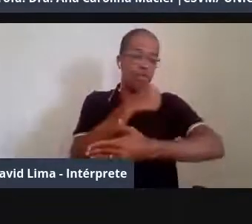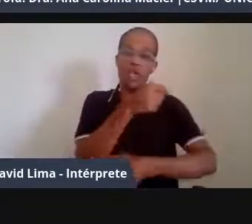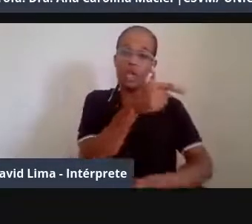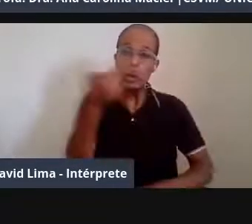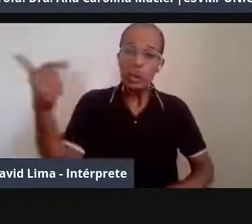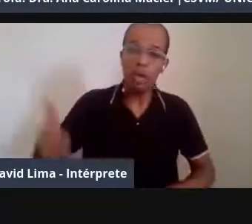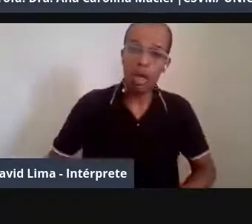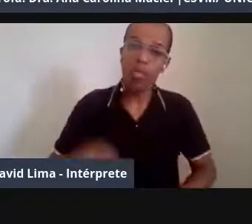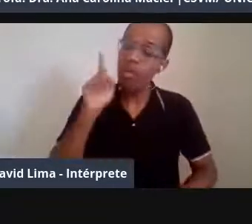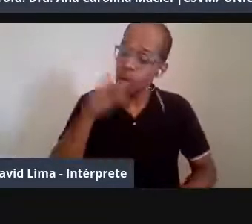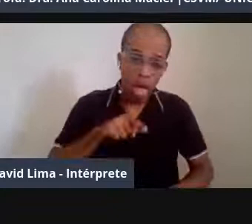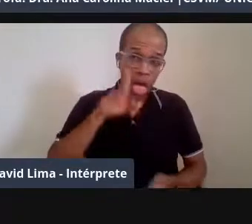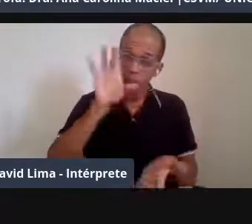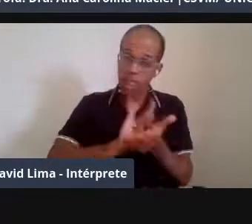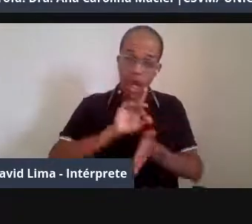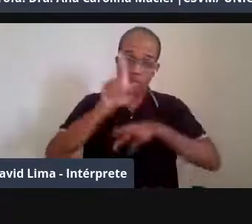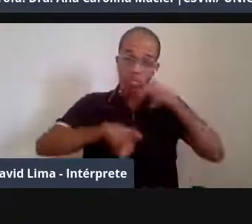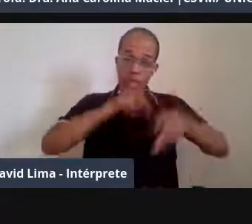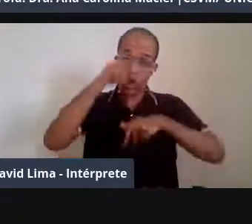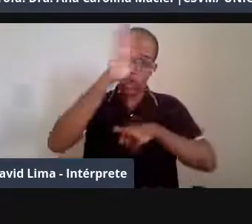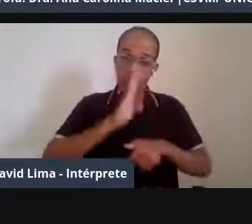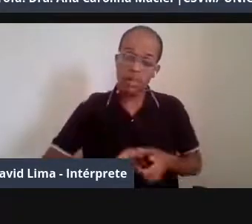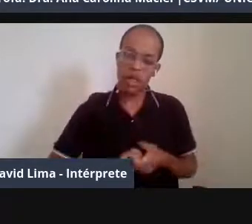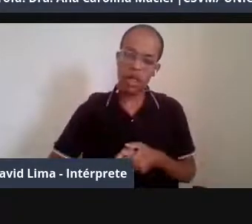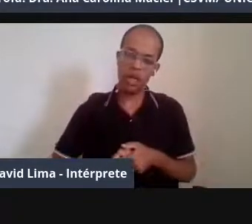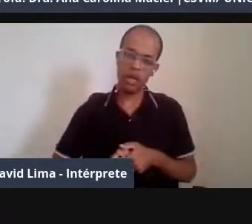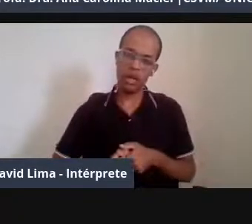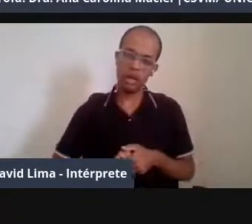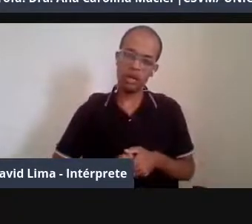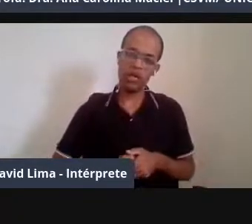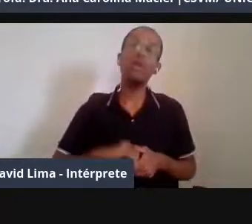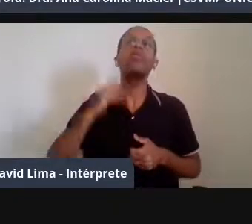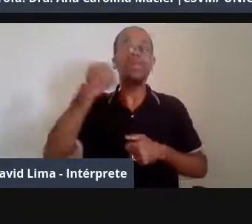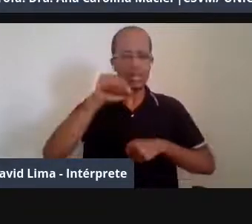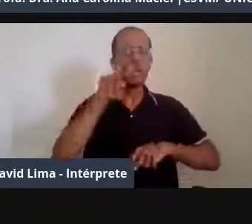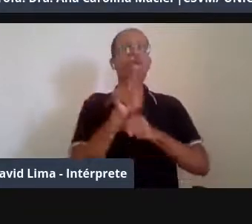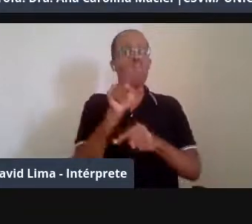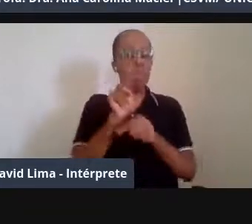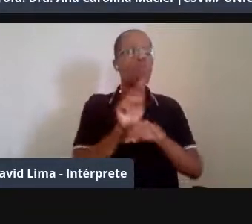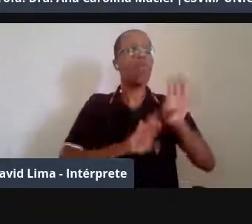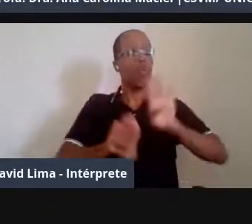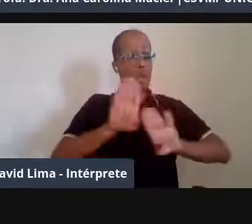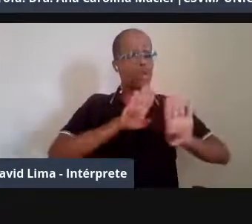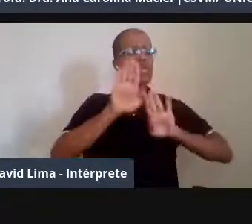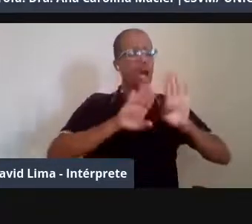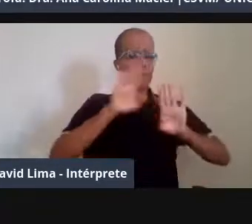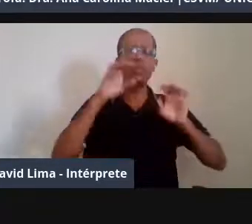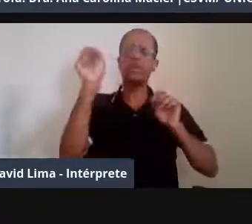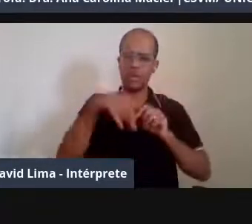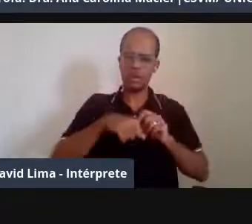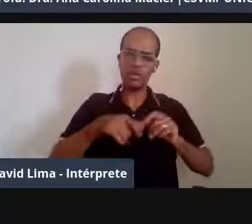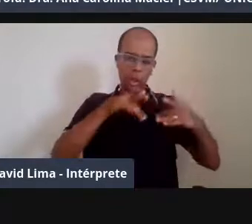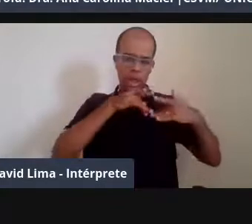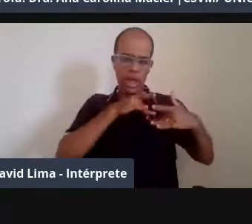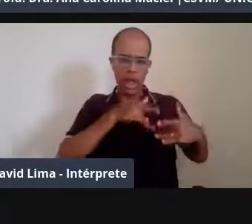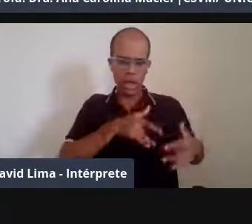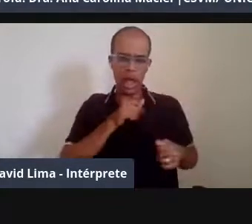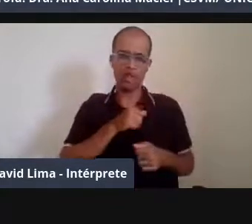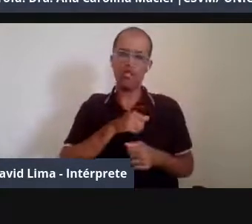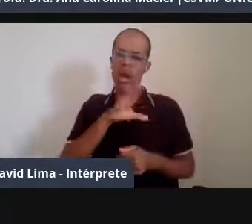do povo brasileiro. Por isso que você tem razão, tem que ter muito cuidado. Solidariedade, amor ao